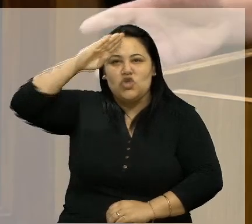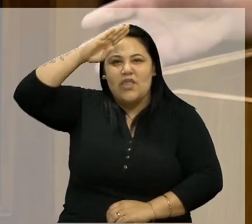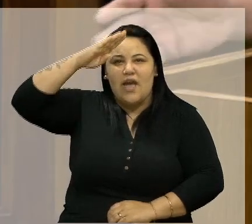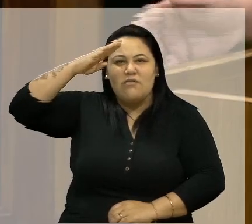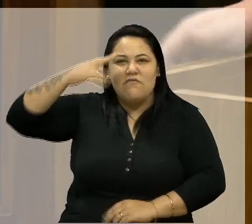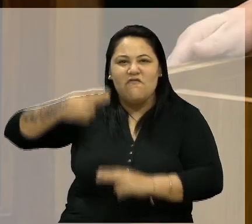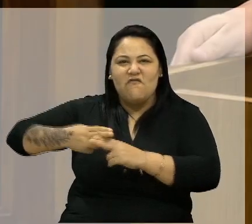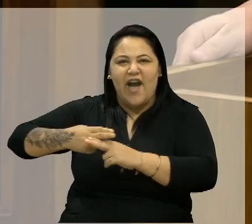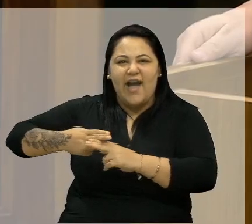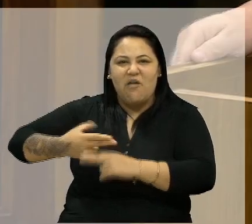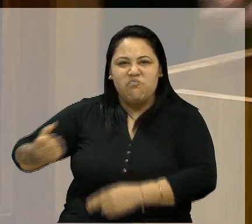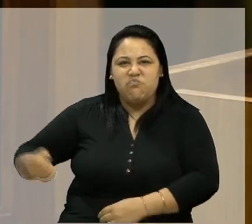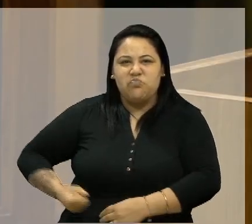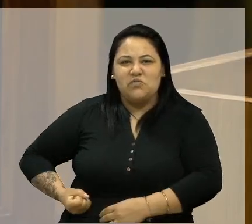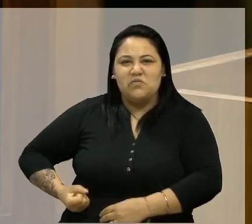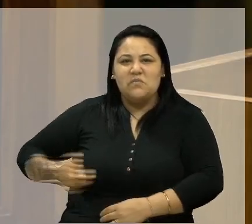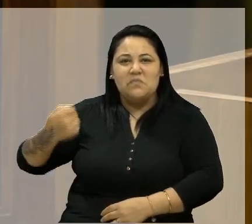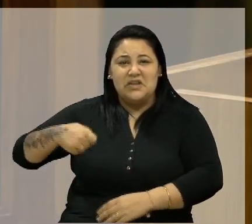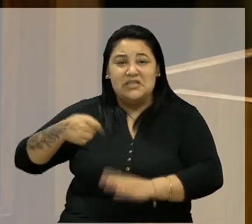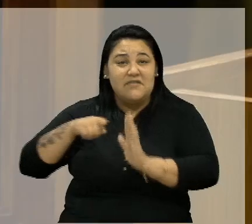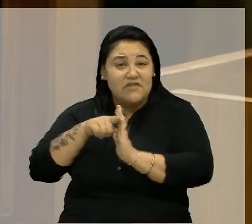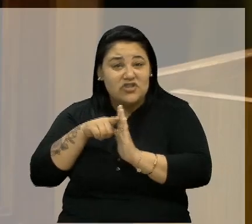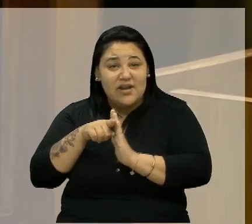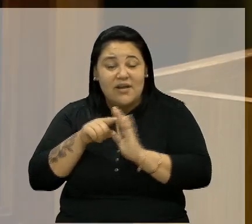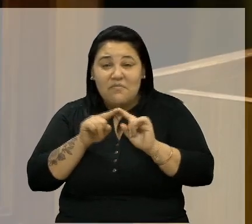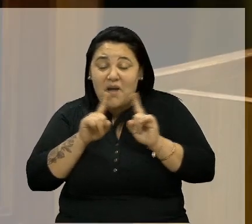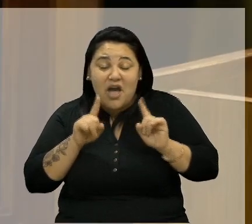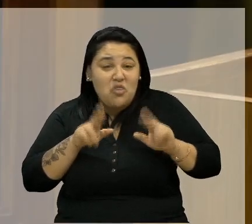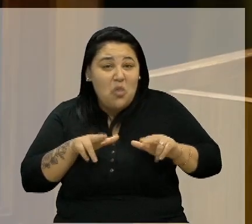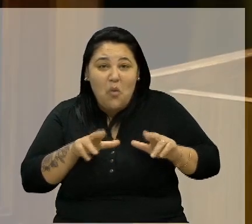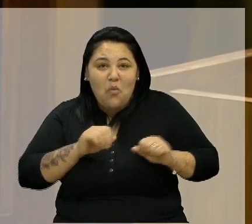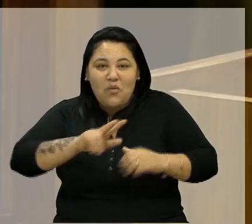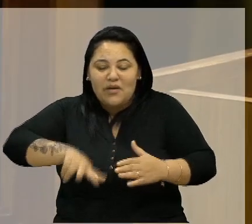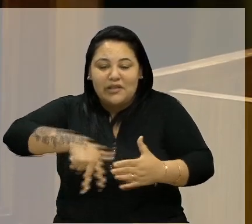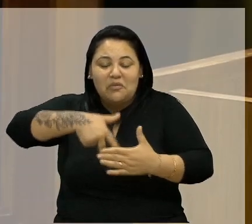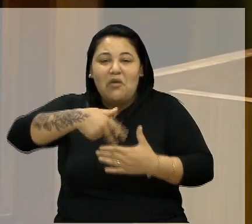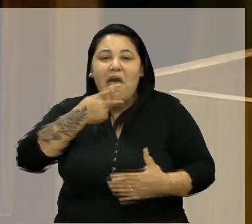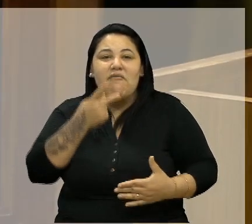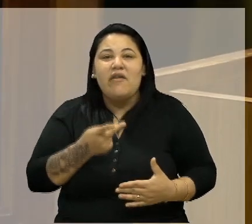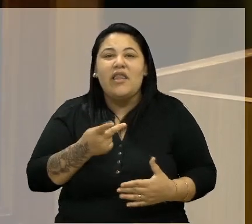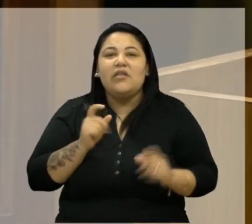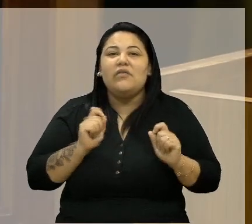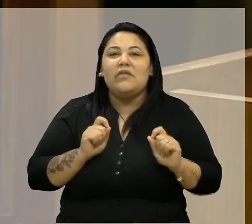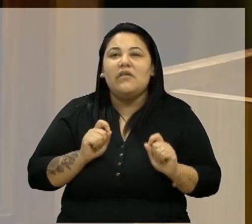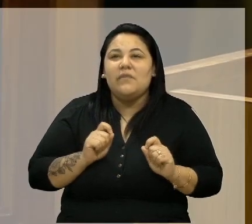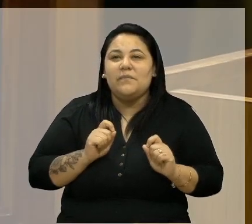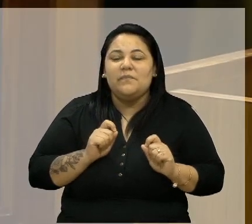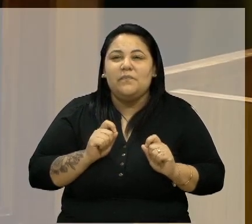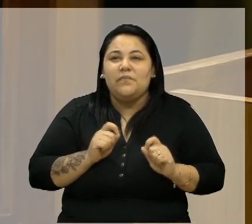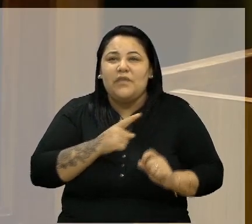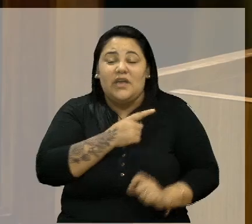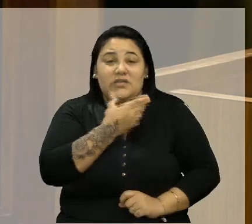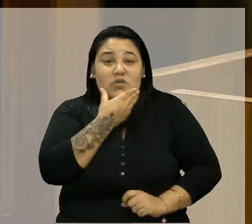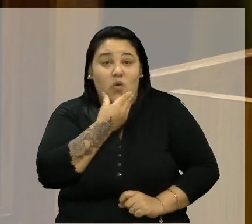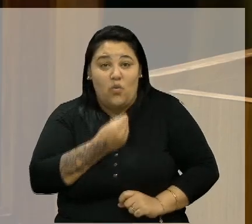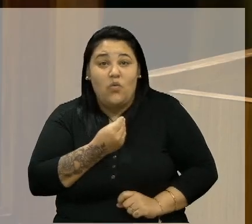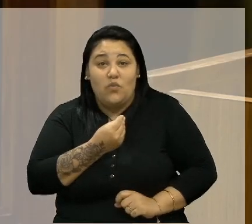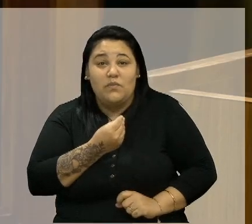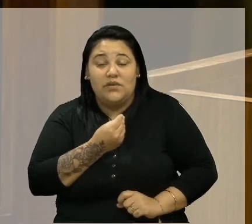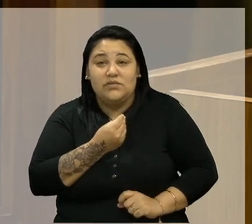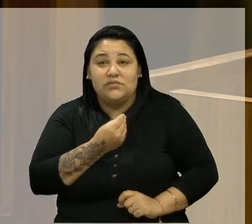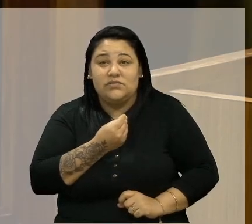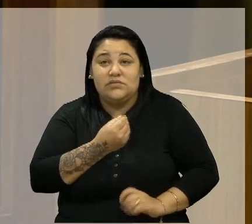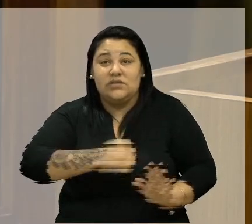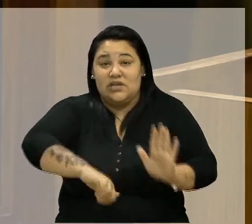Tem que investigar. Mas nunca subiram alguém aqui nessa tribuna dizendo que esse rapaz, ou esse cara, ou esse bandido,